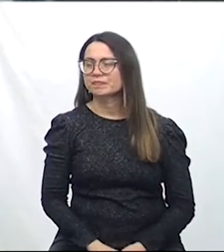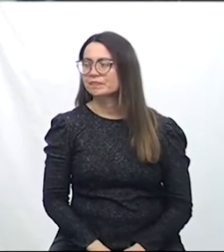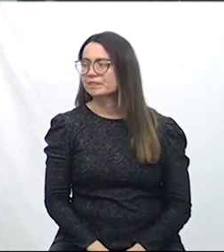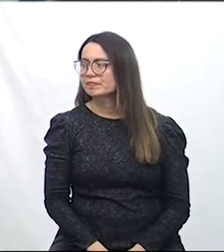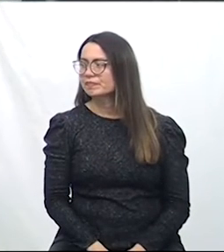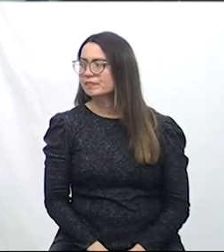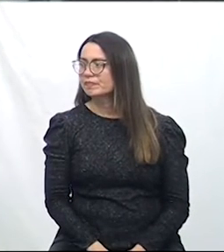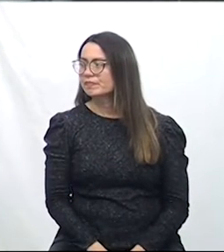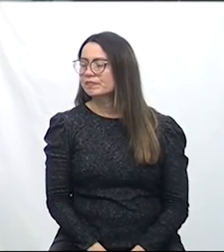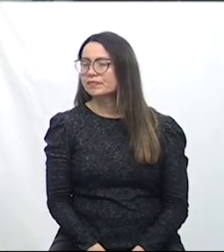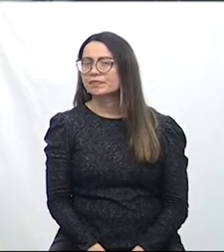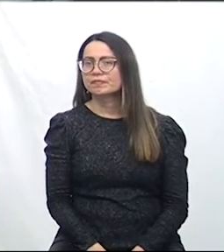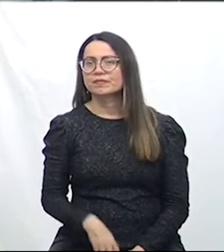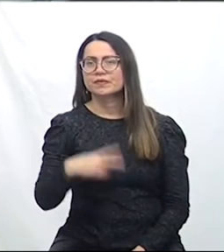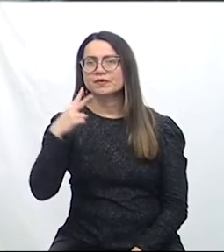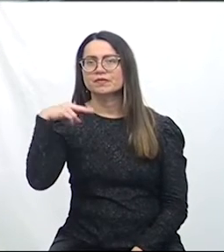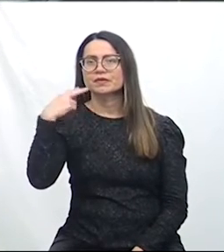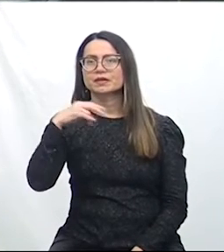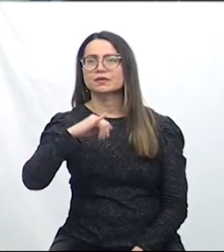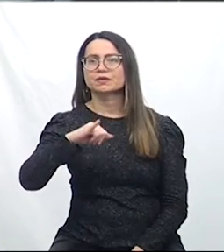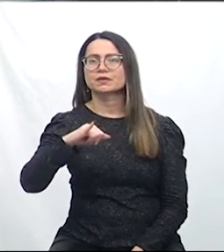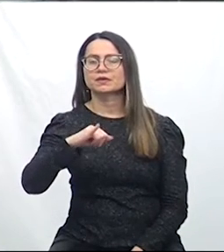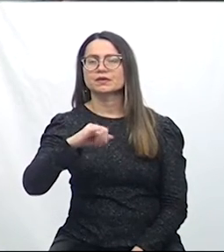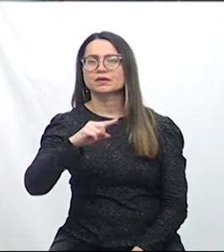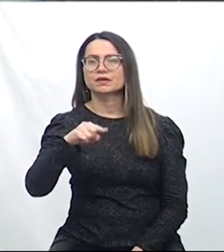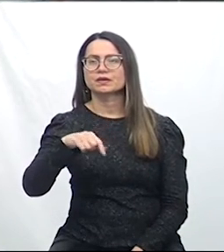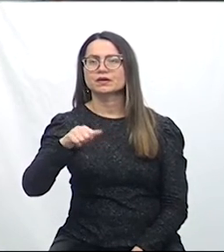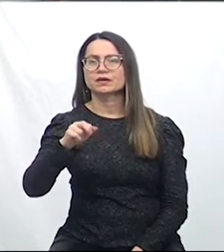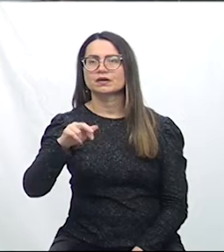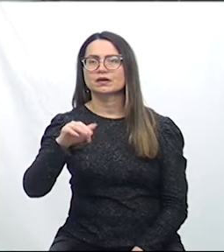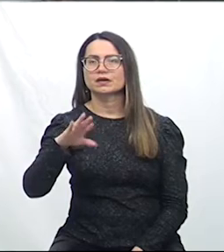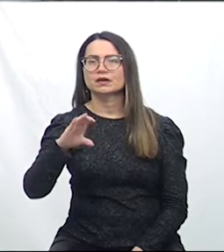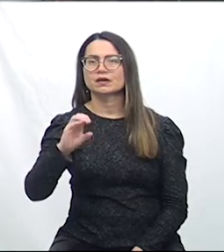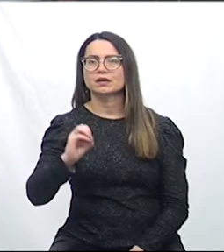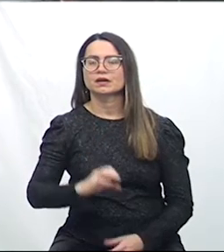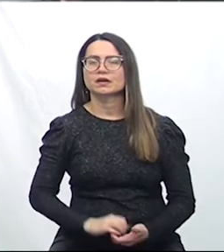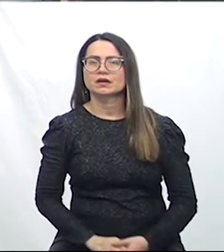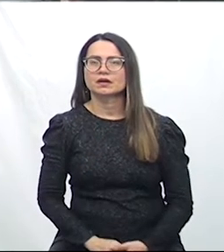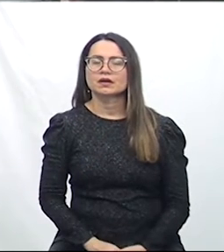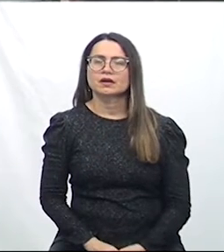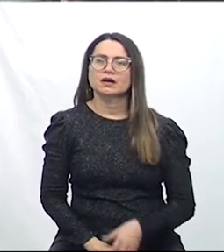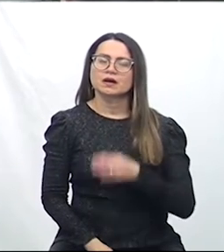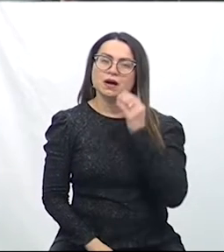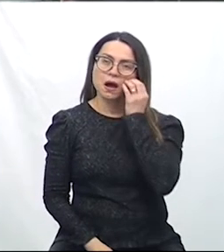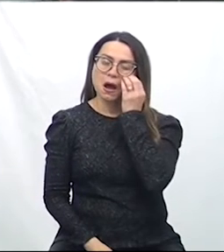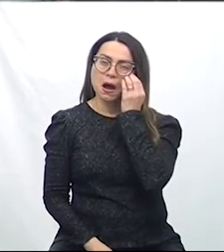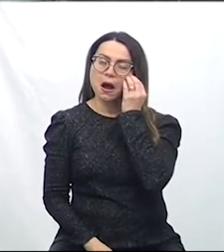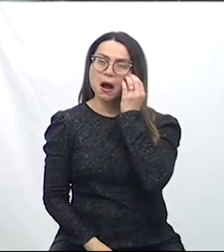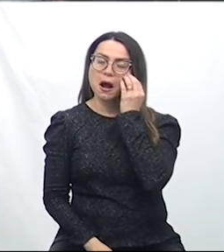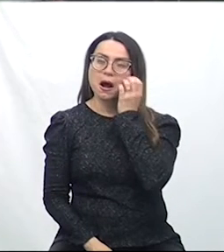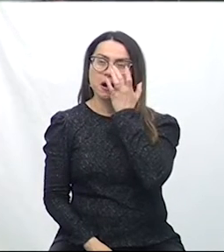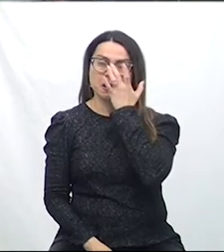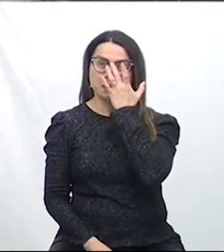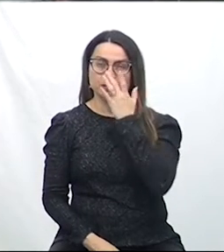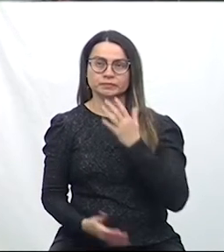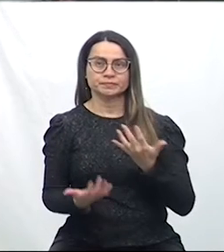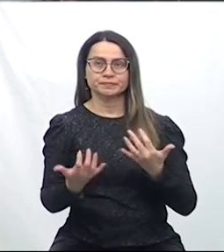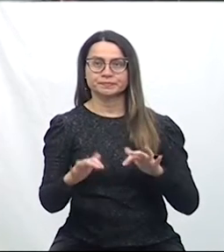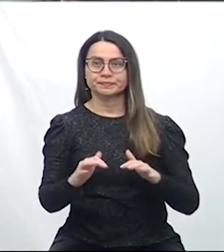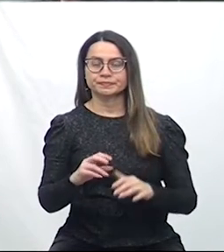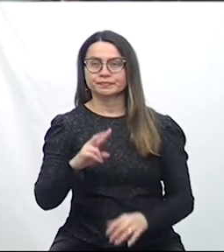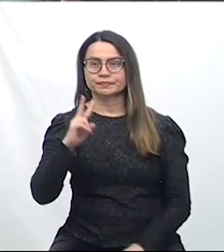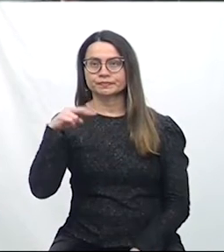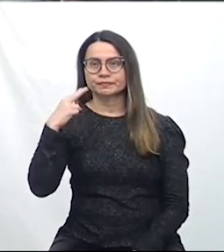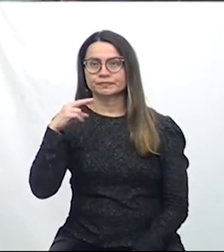Com a palavra o vereador Zélio Casagrande, que dispõe de 3 minutos e meio. Declinando, com a palavra o vereador